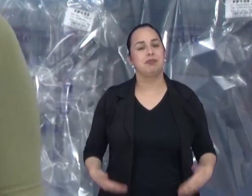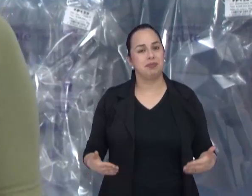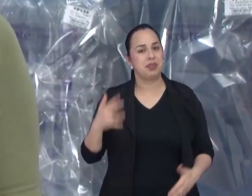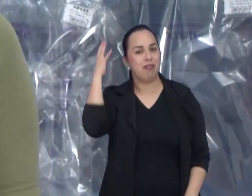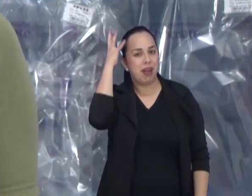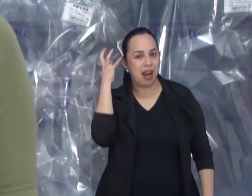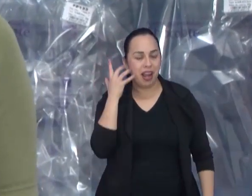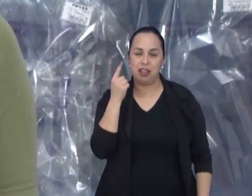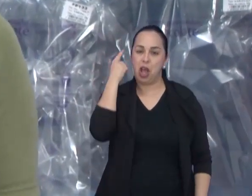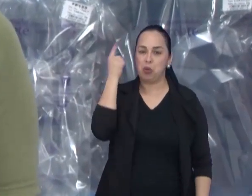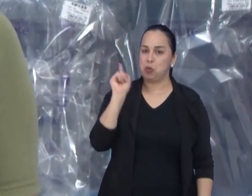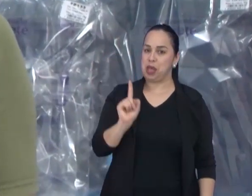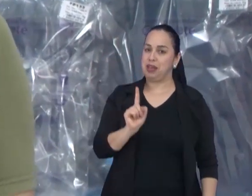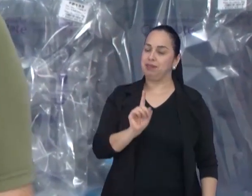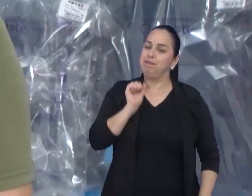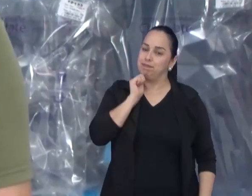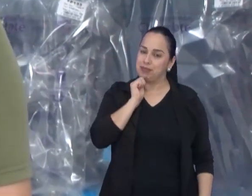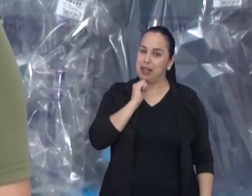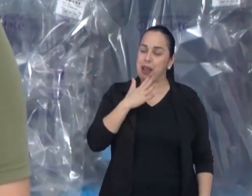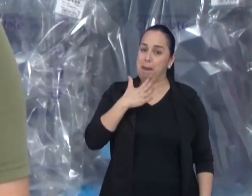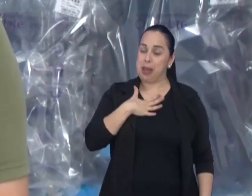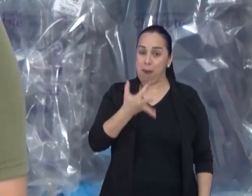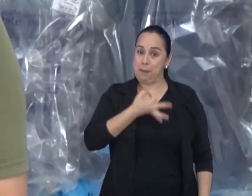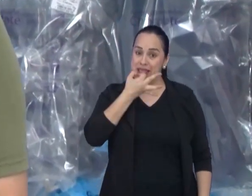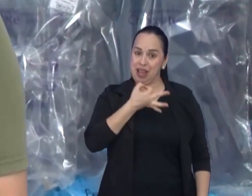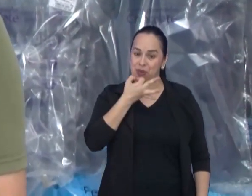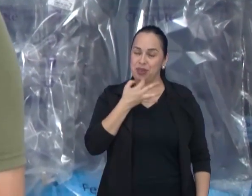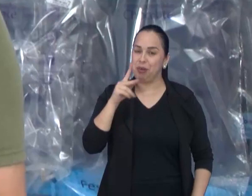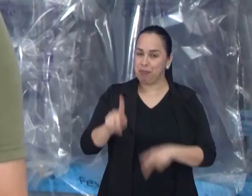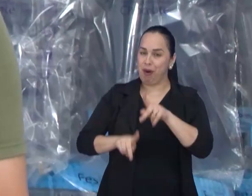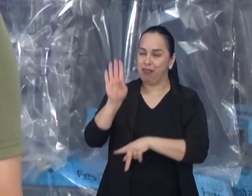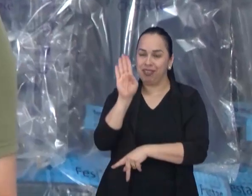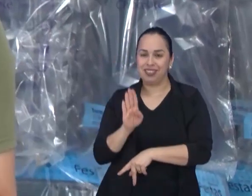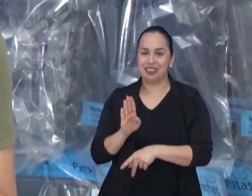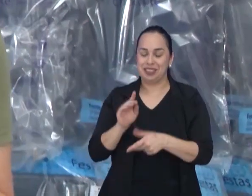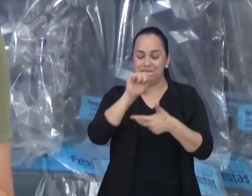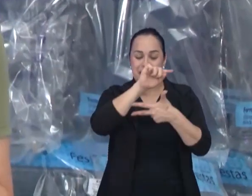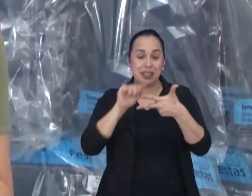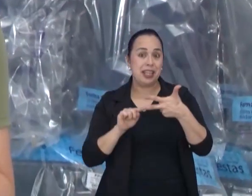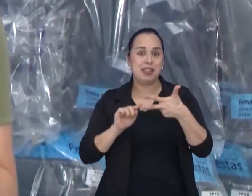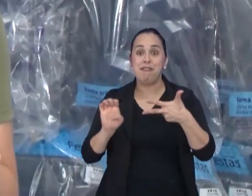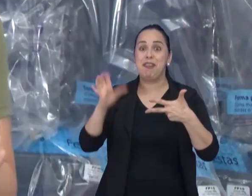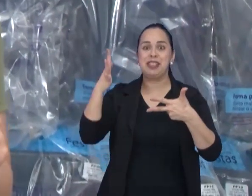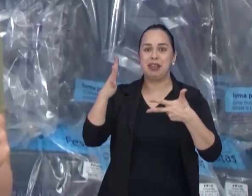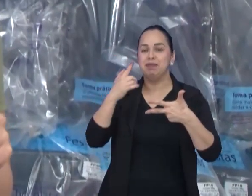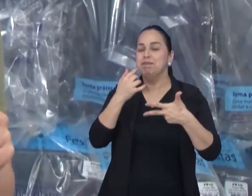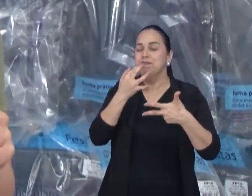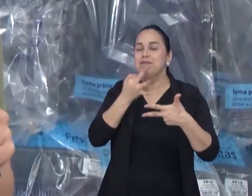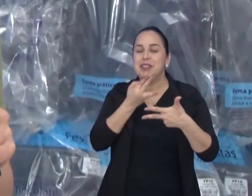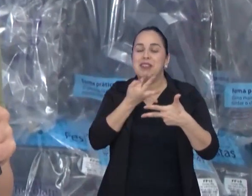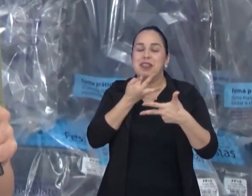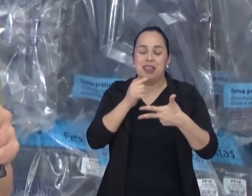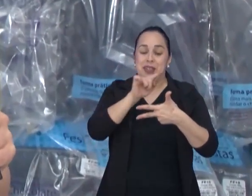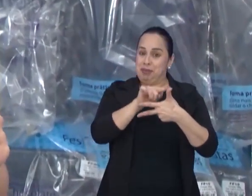Fernanda, eu não sei você, mas assim, na minha concepção, eu acho que o brasileiro tem um top 3 festas favoritas. E eu acho que uma